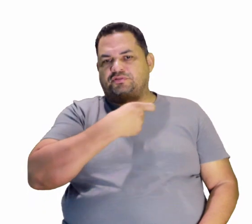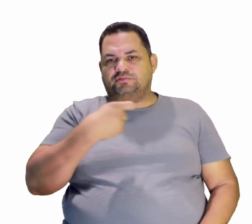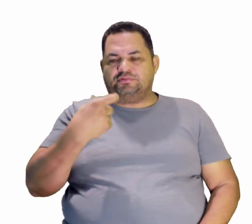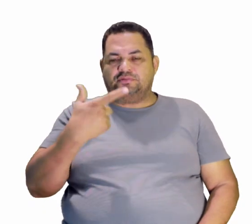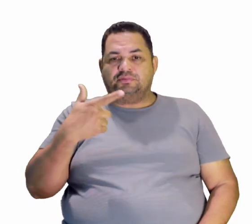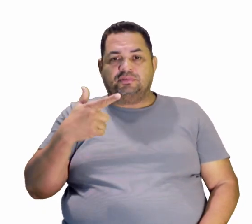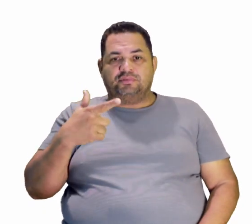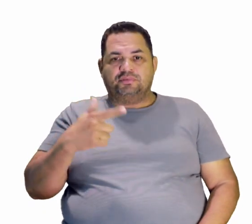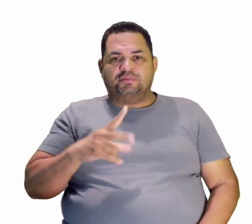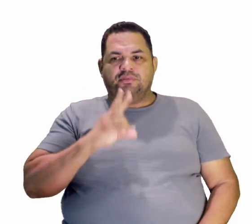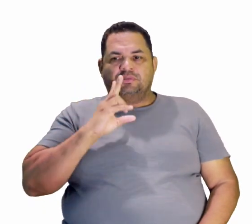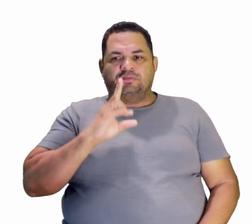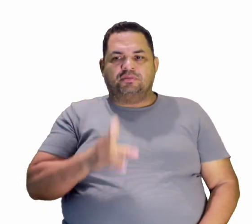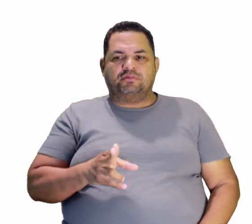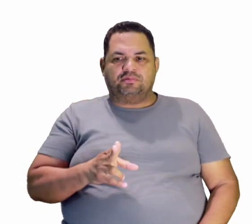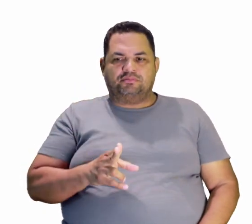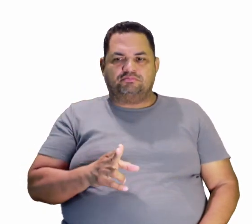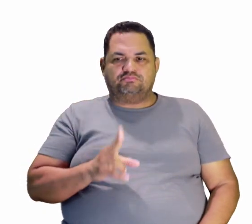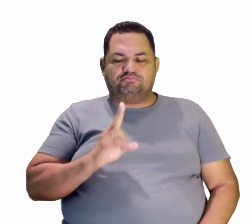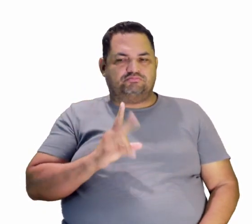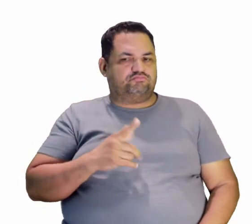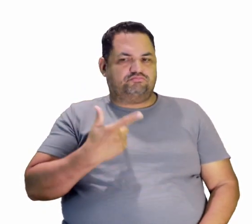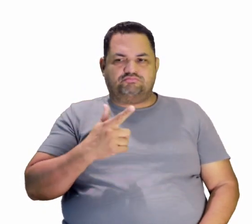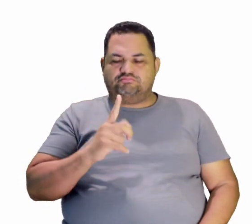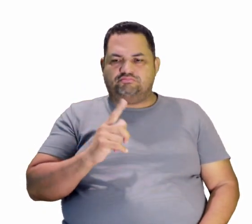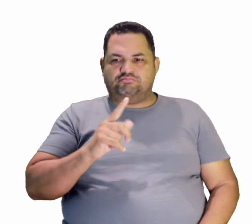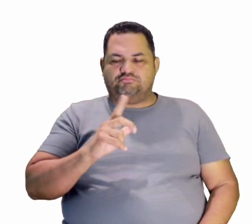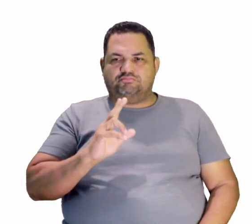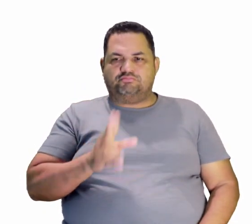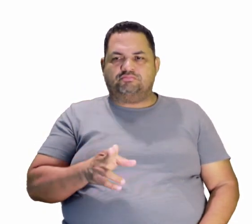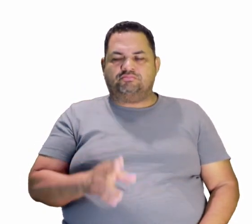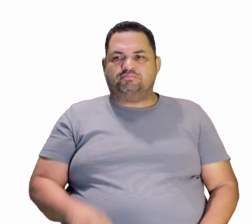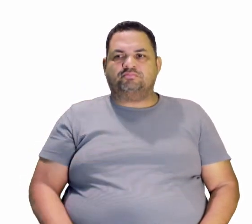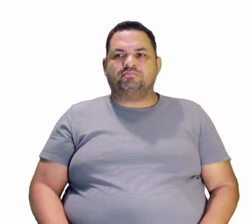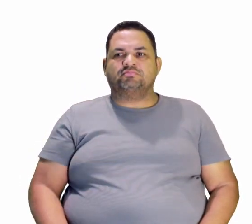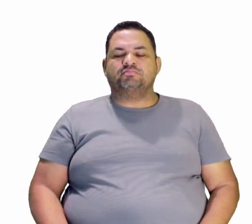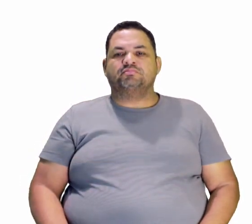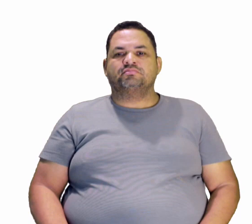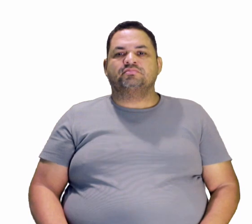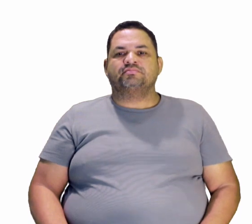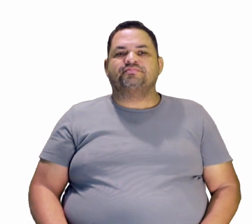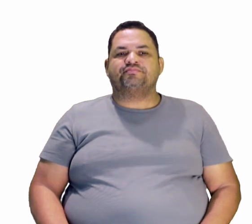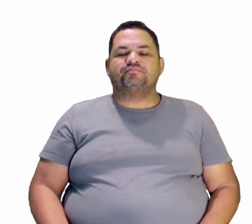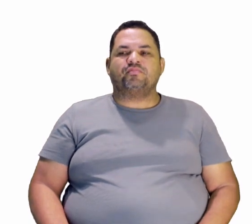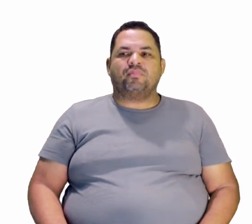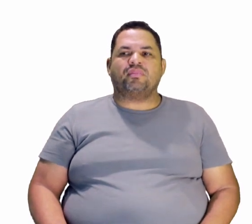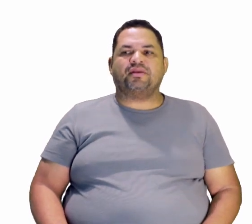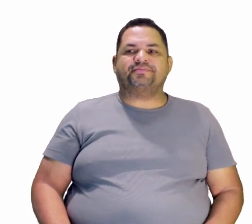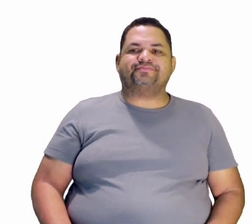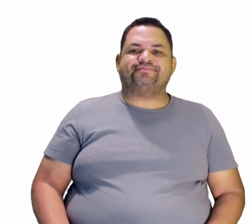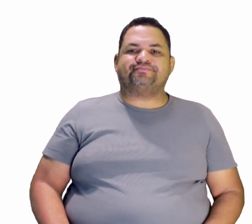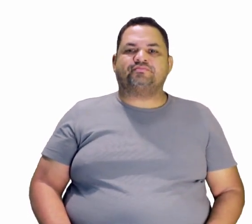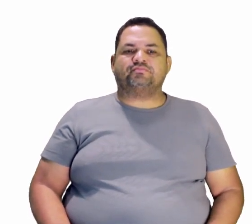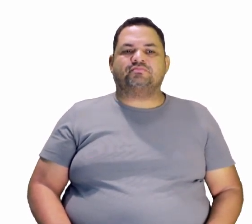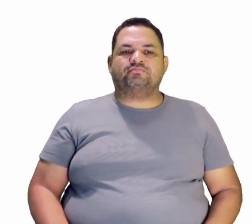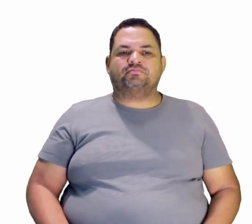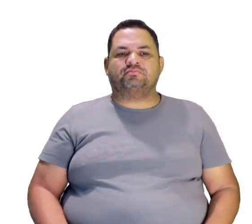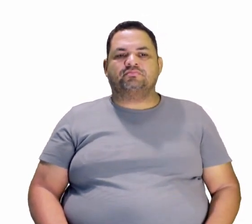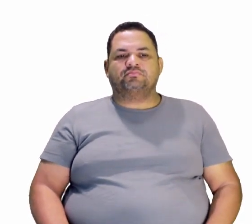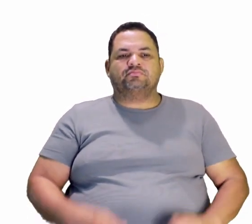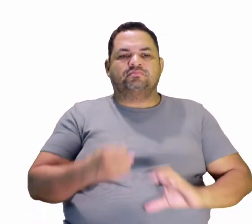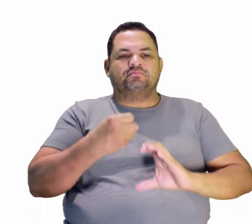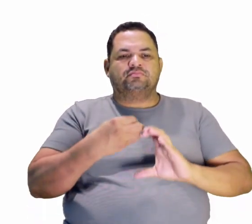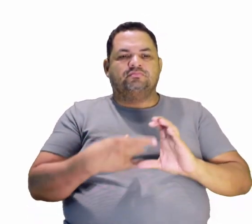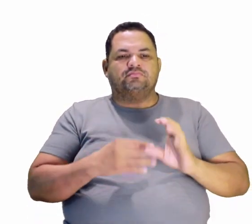porque o Vx é igual o tempo todo. Não precisa dizer que é V0, se V0 é igual ao V final, não precisa, tá?